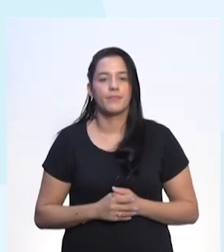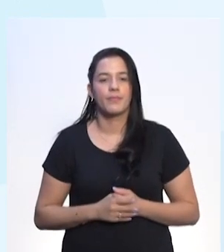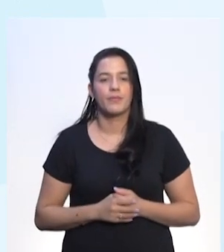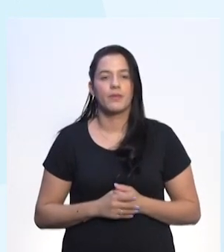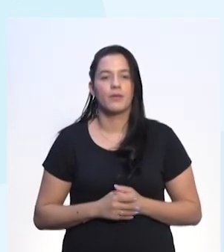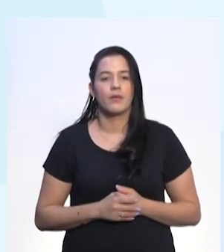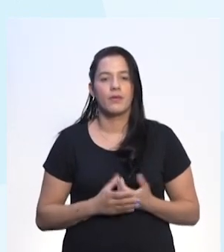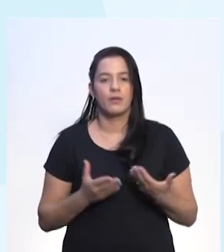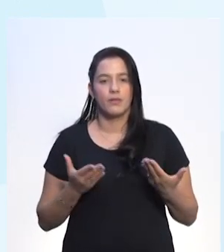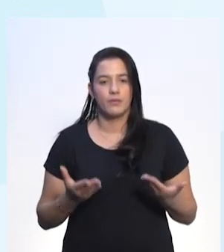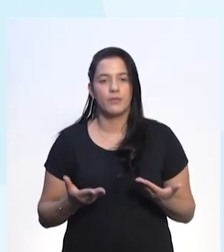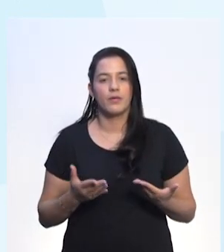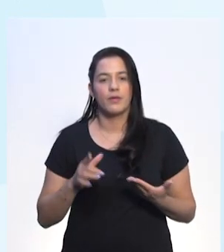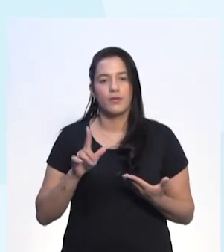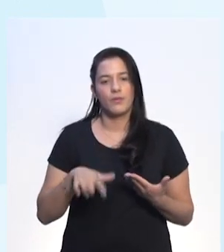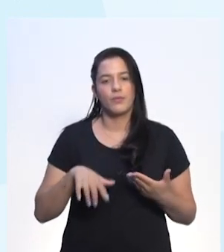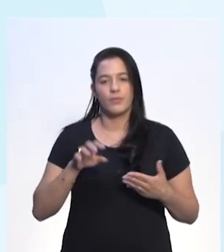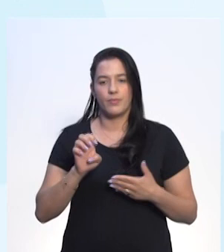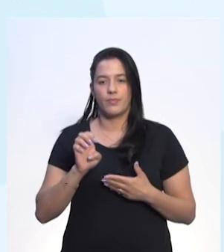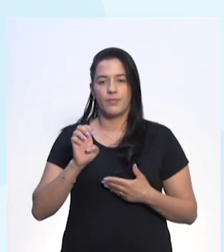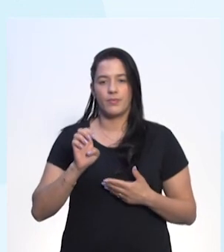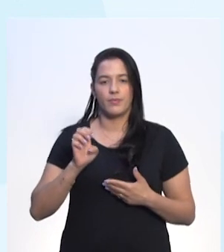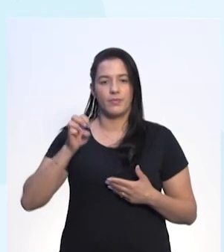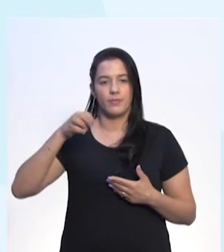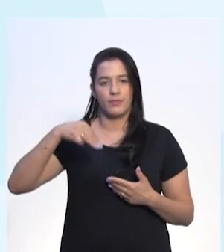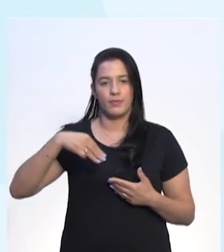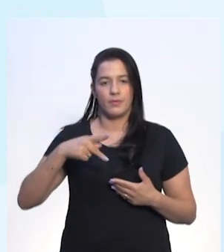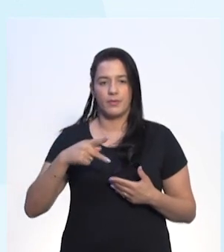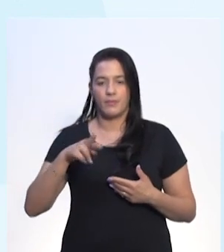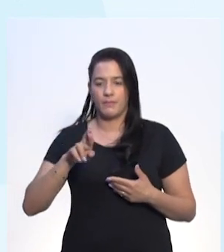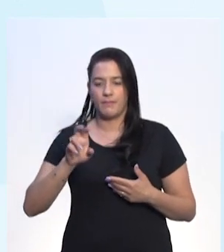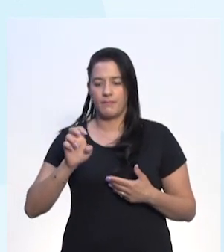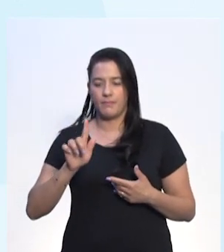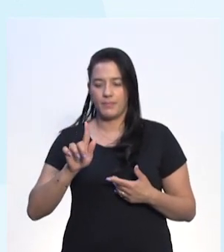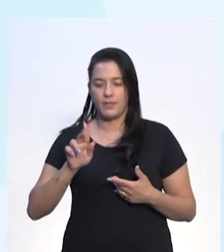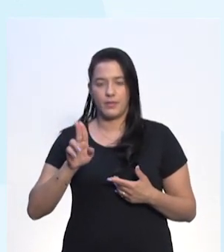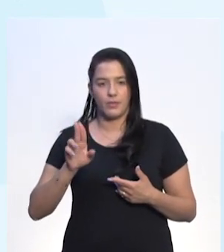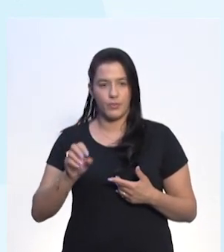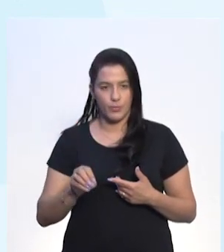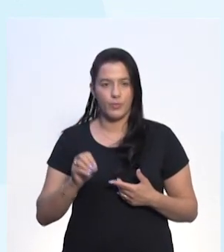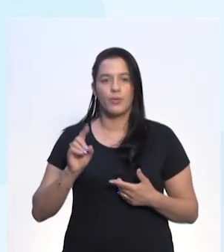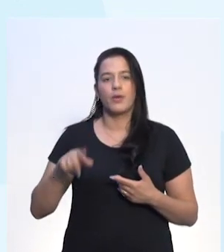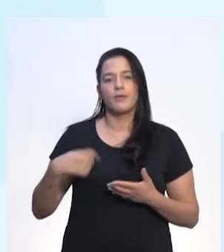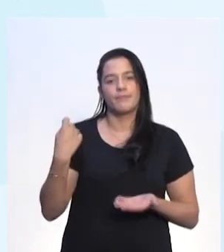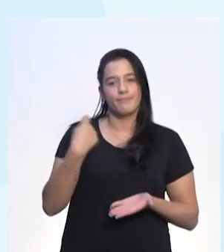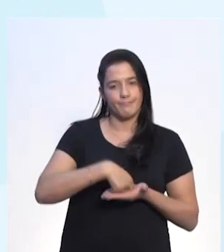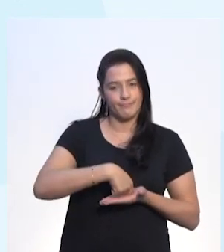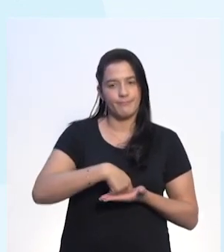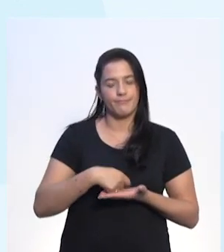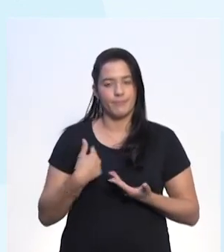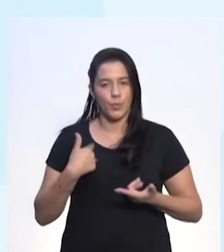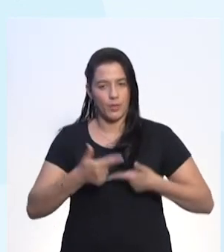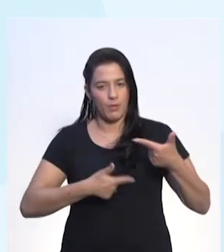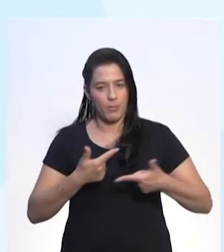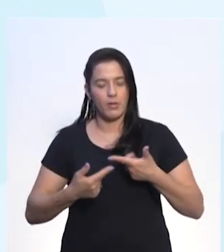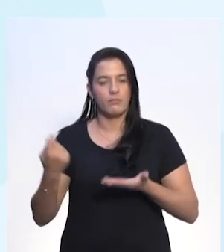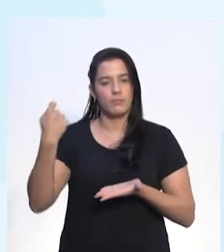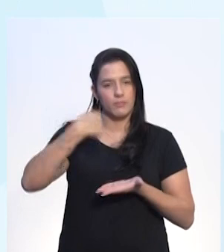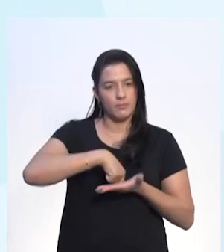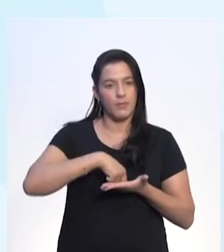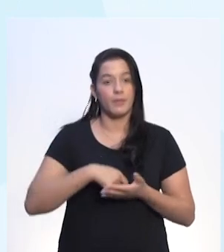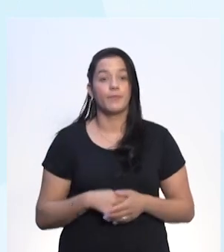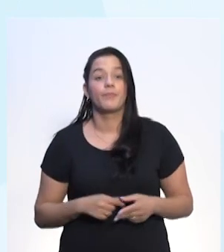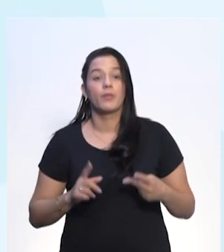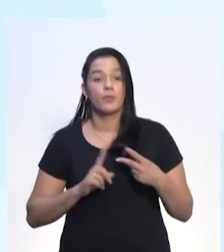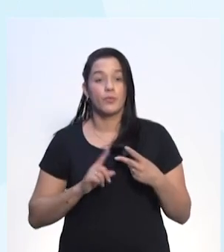emprego ele tem ali a questão de você receber por isso. Né? A gente tem ali o desemprego, que é a condição, a situação de